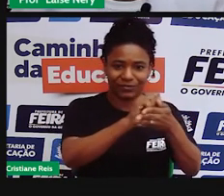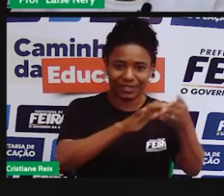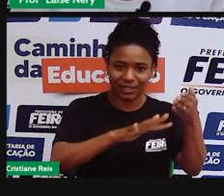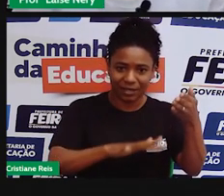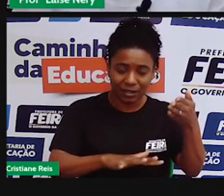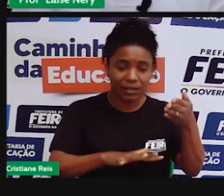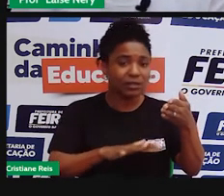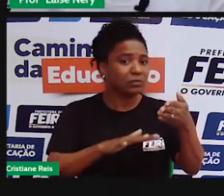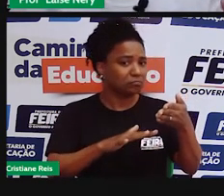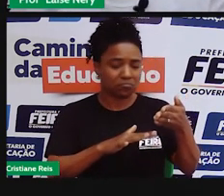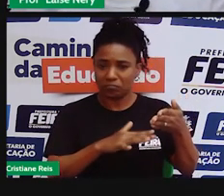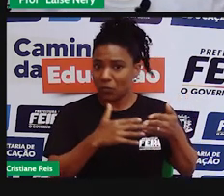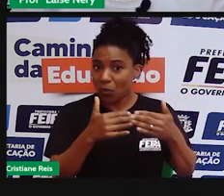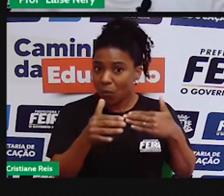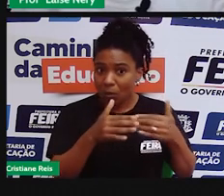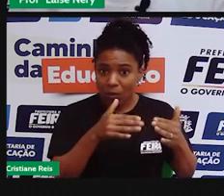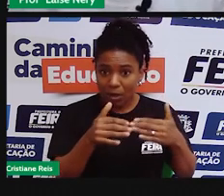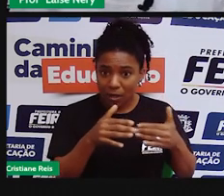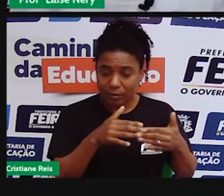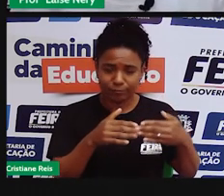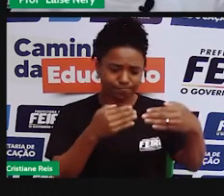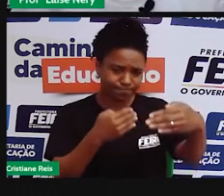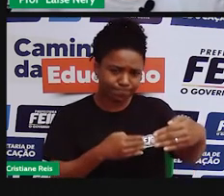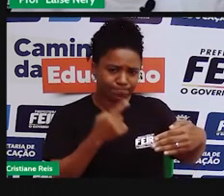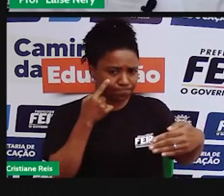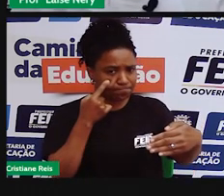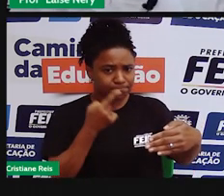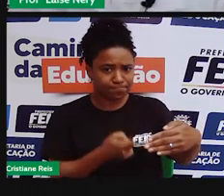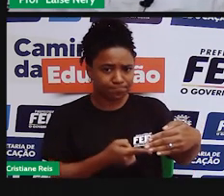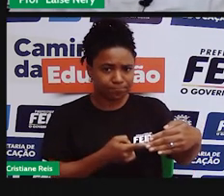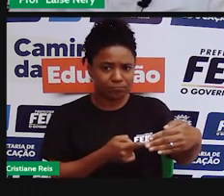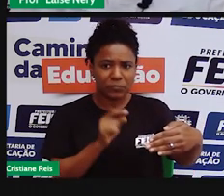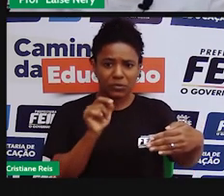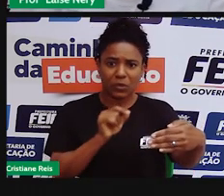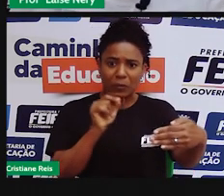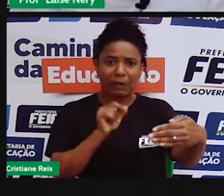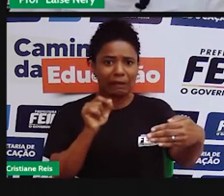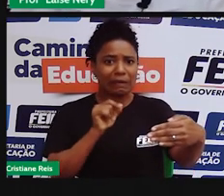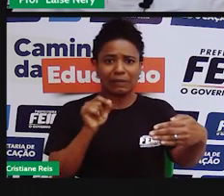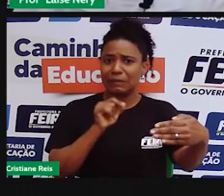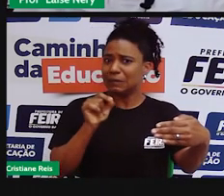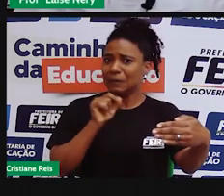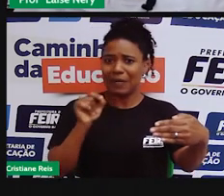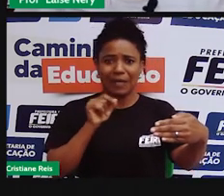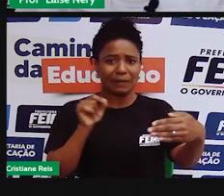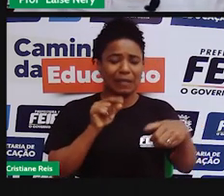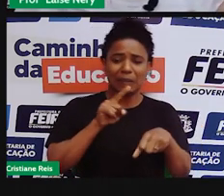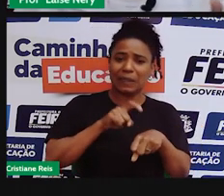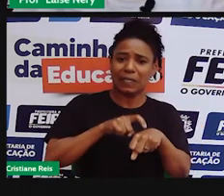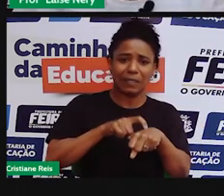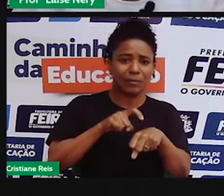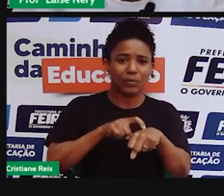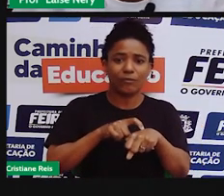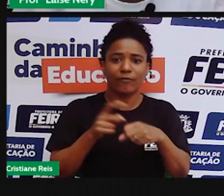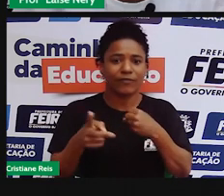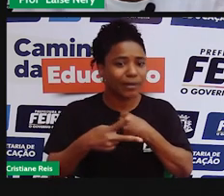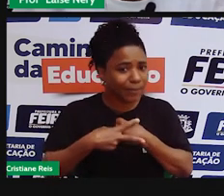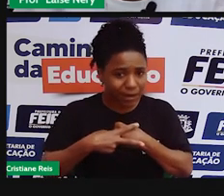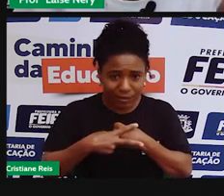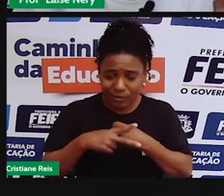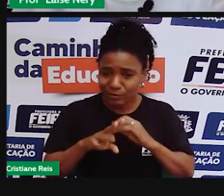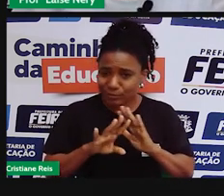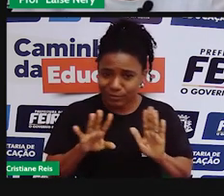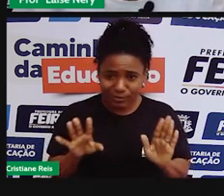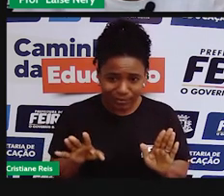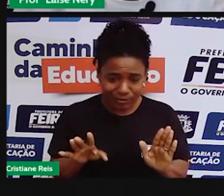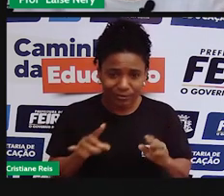nós asyncio aí você não vai não vai mais ficar assustado aí o que é isso meu Deus tem que usar mais é só isso